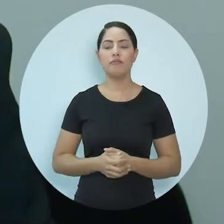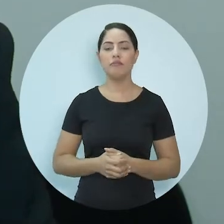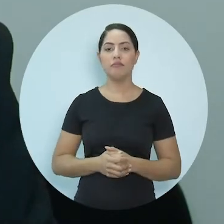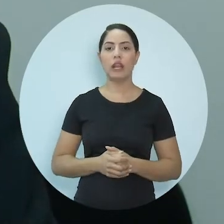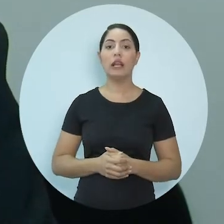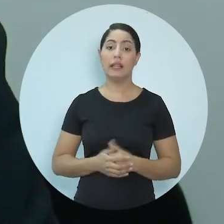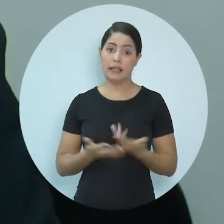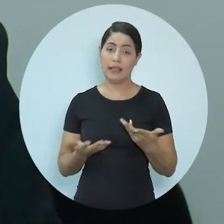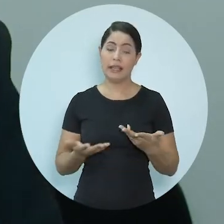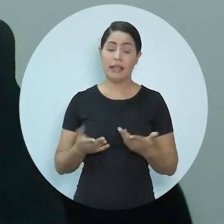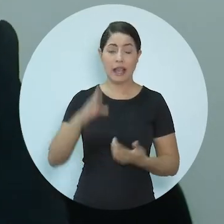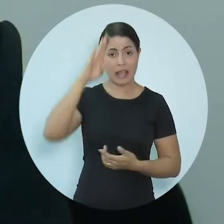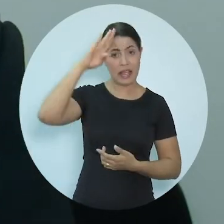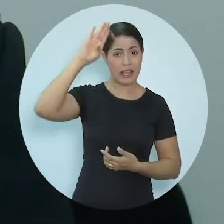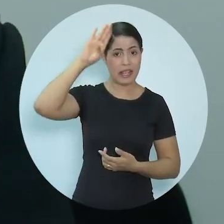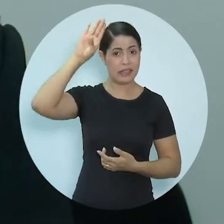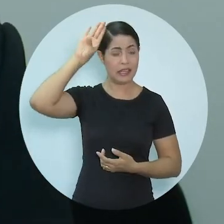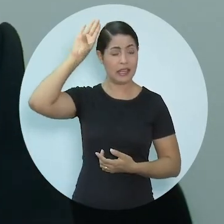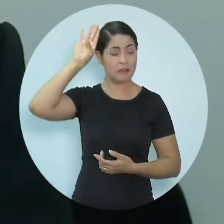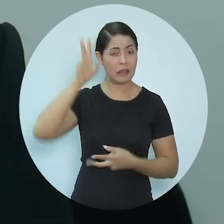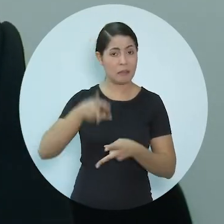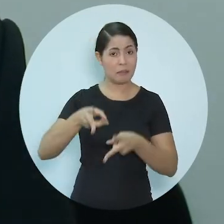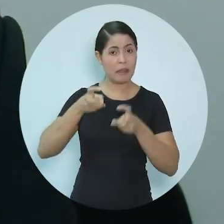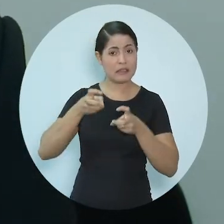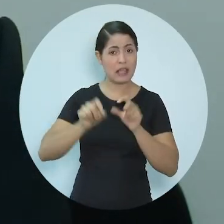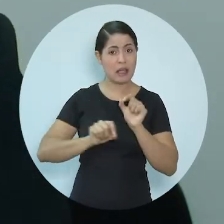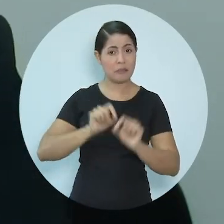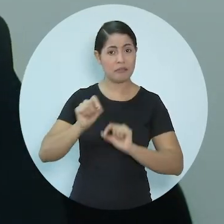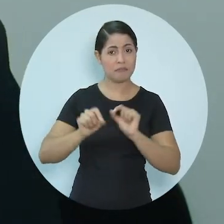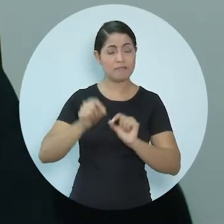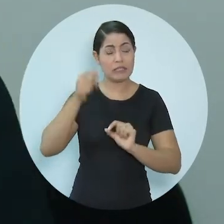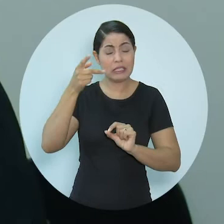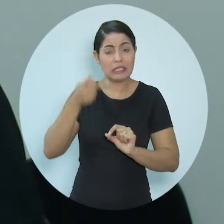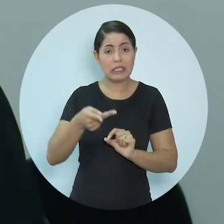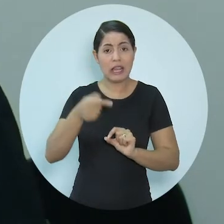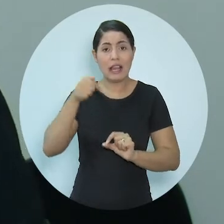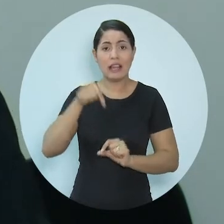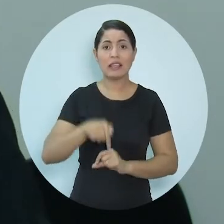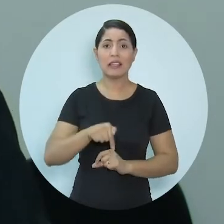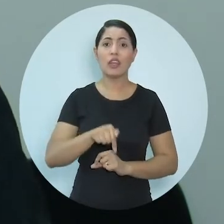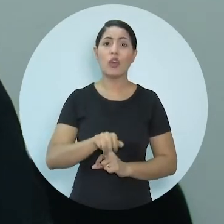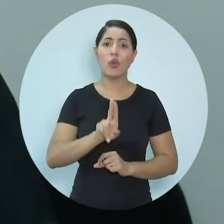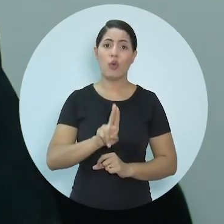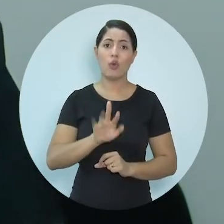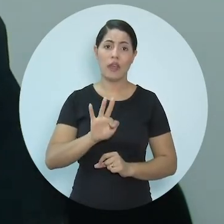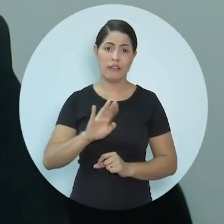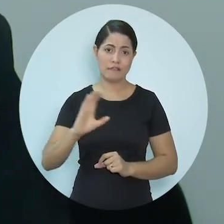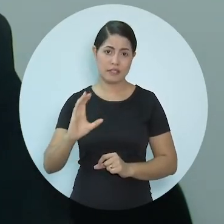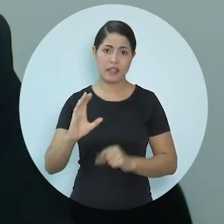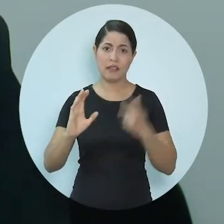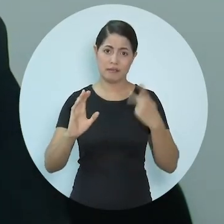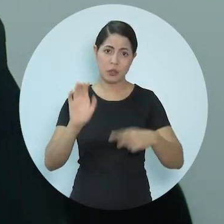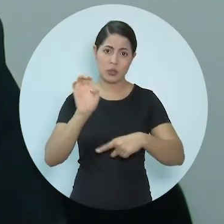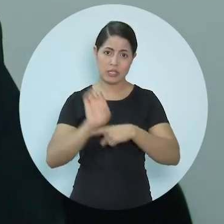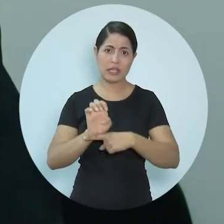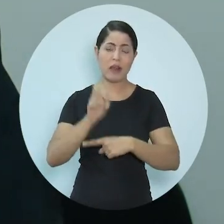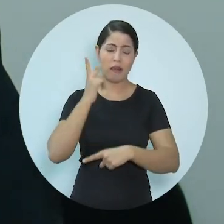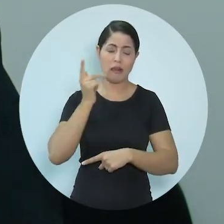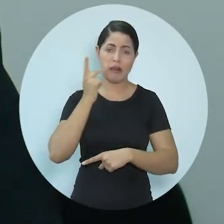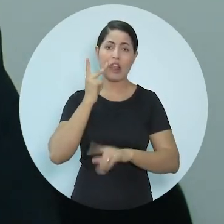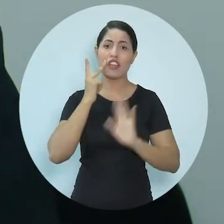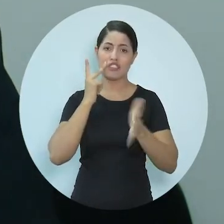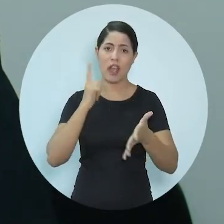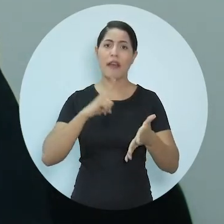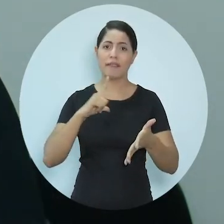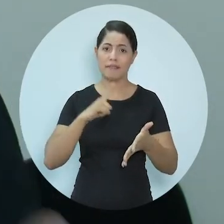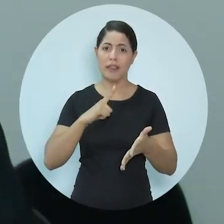tem é que esse tipo de situação, onde no nosso caso específico da UFC, no estado do Ceará, nós